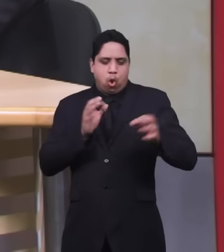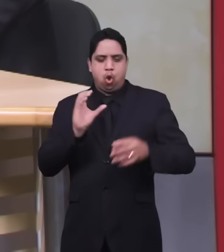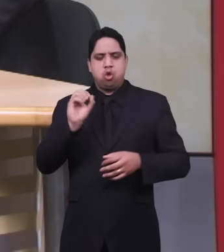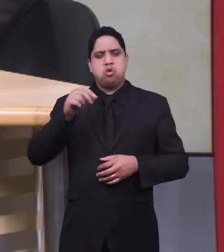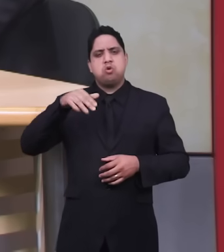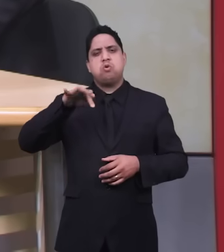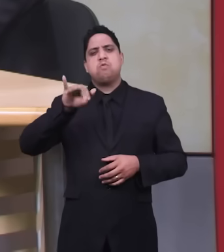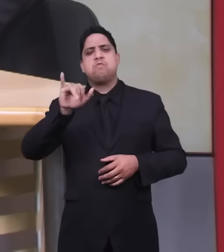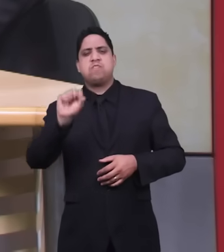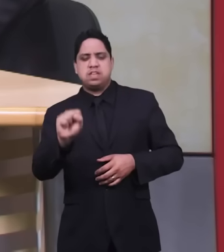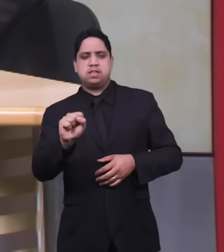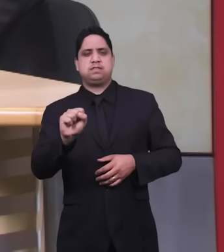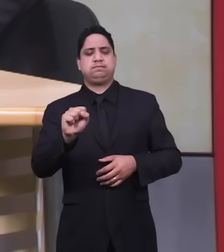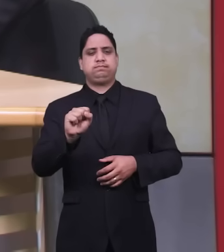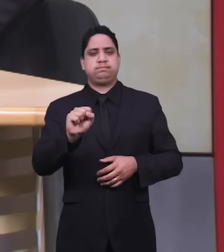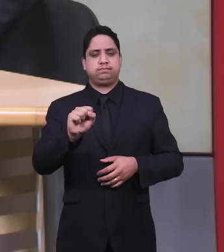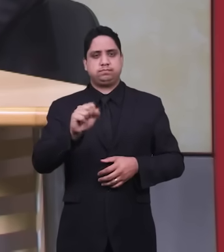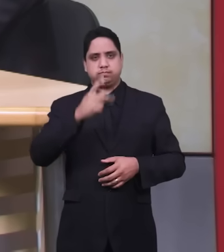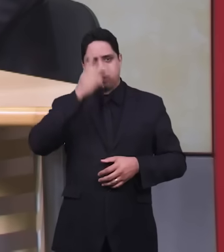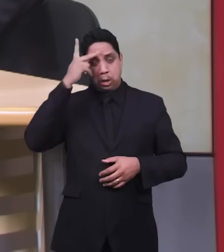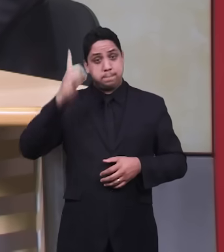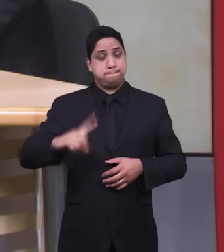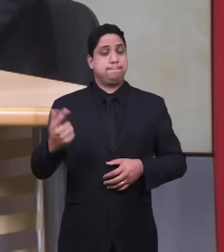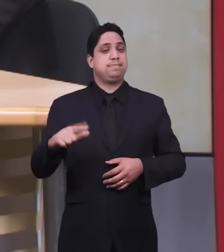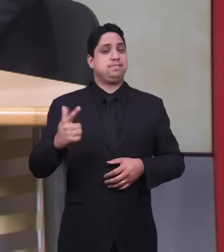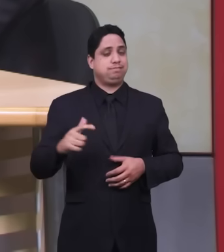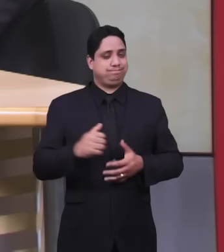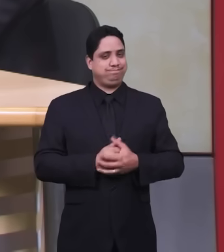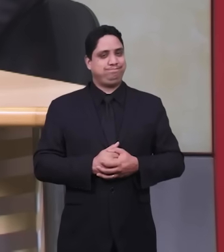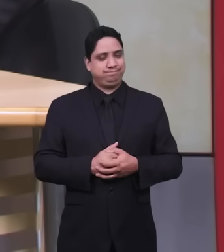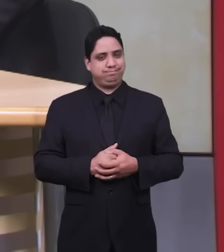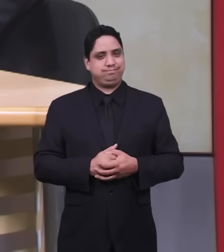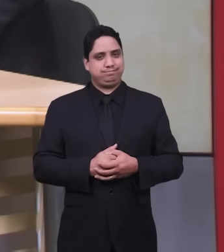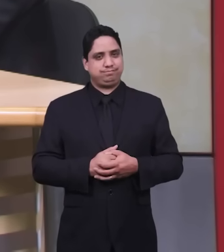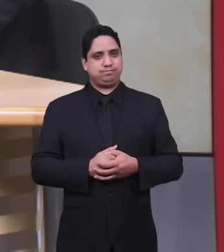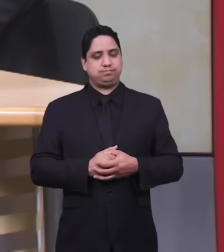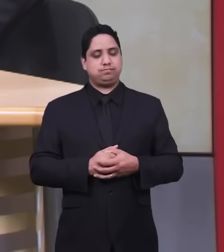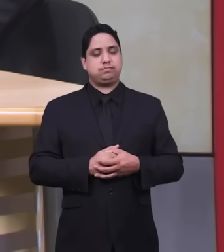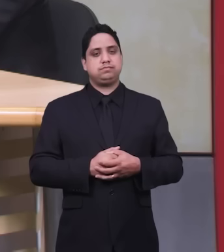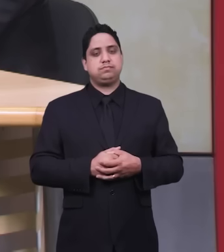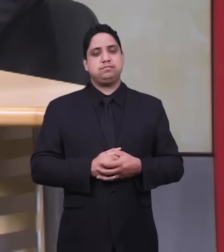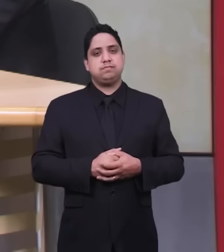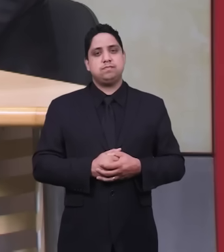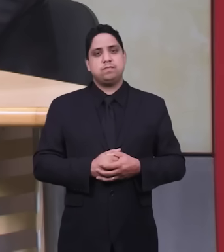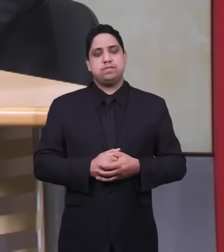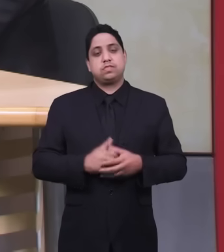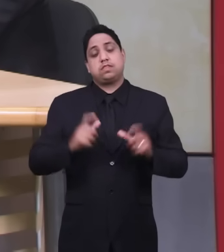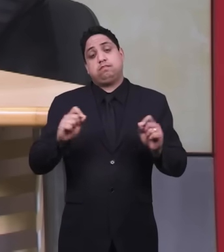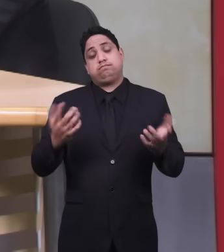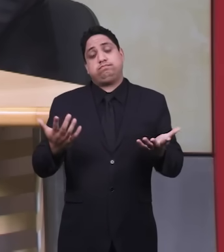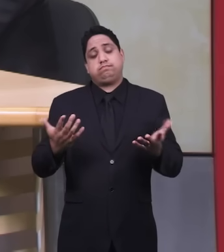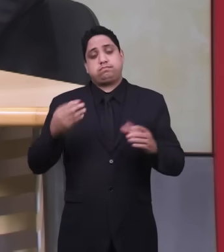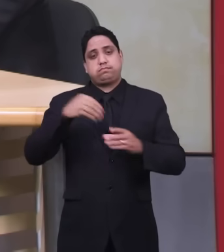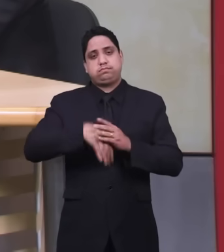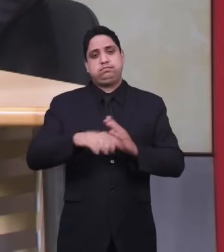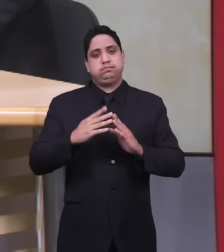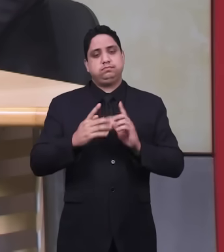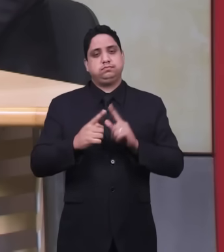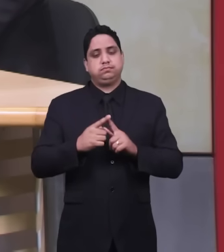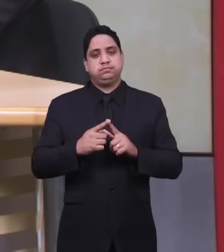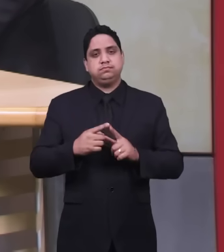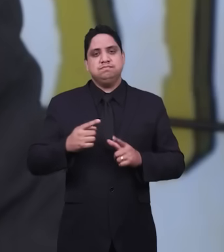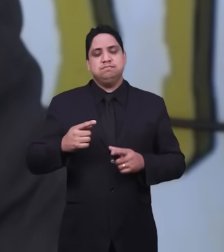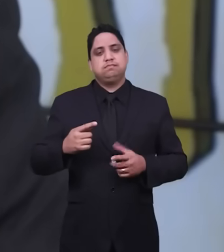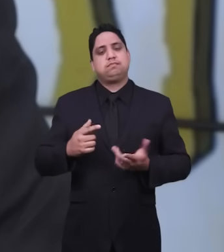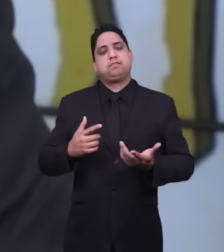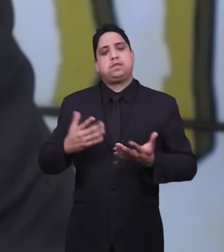fim da terra, que é para os gentios, né? No fim do mundo. É. Os confins da terra, que está incluído a igreja gentílica, né?